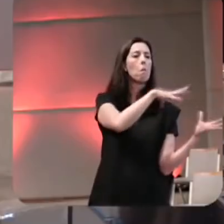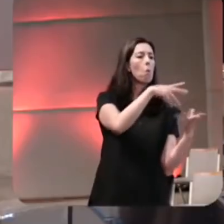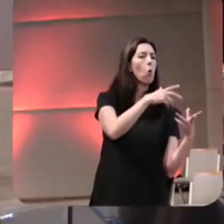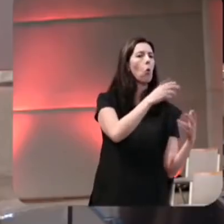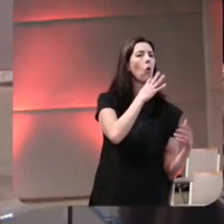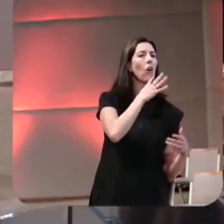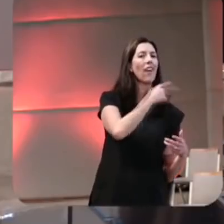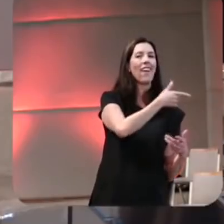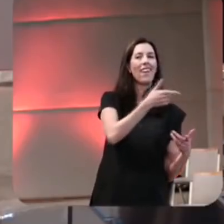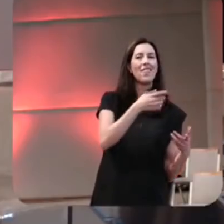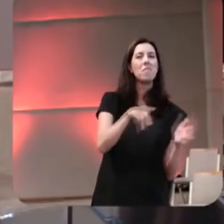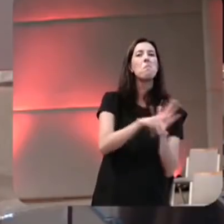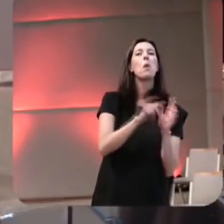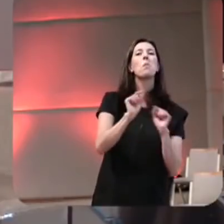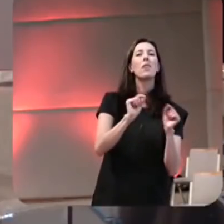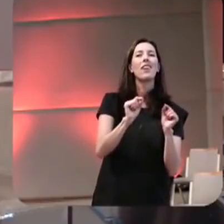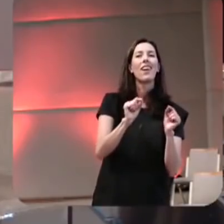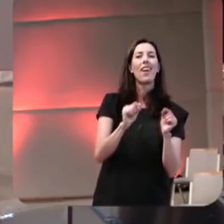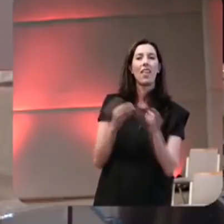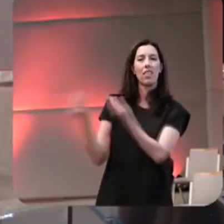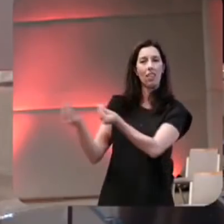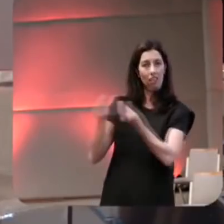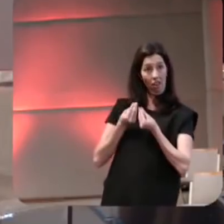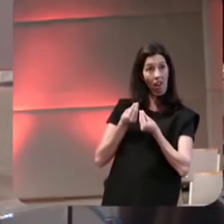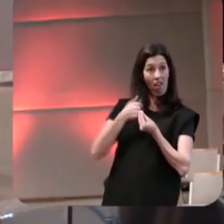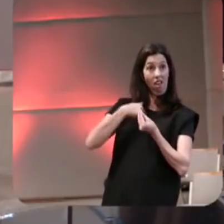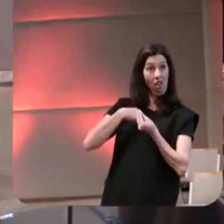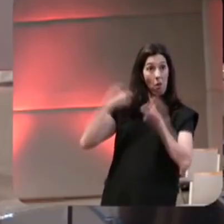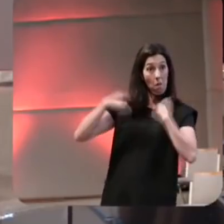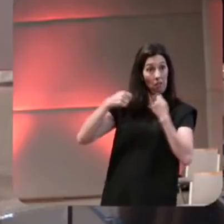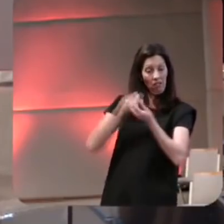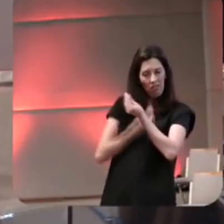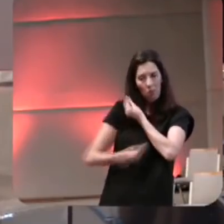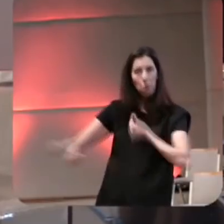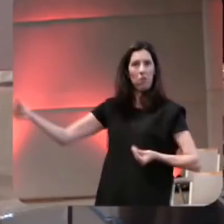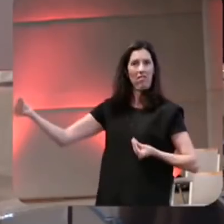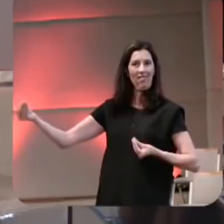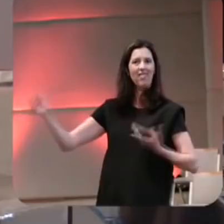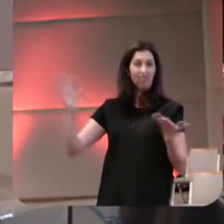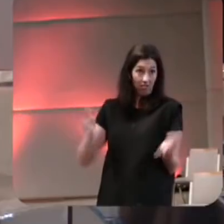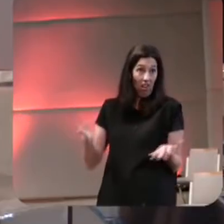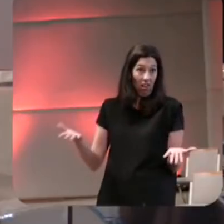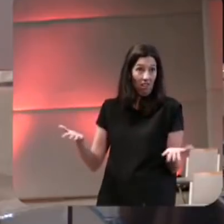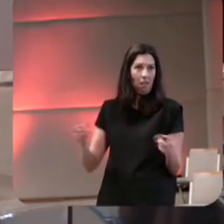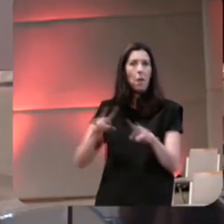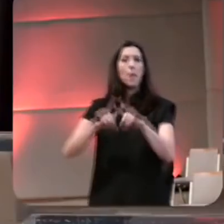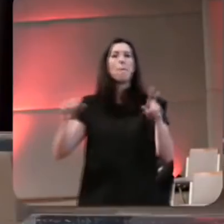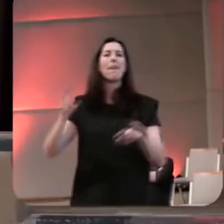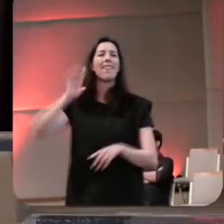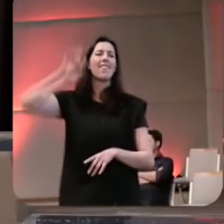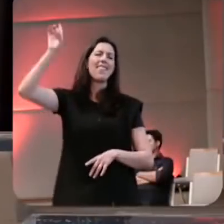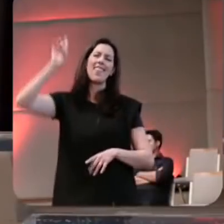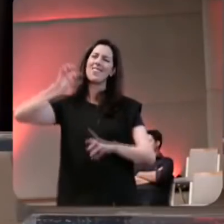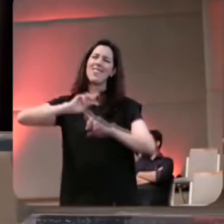Geazi, o servo de Eliseu, diz assim: esse meu chefe não sabe viver mesmo.